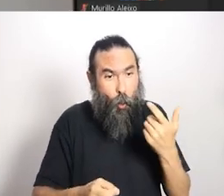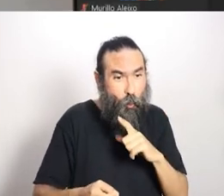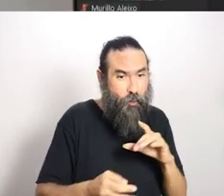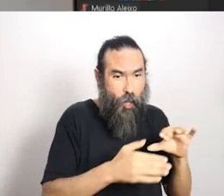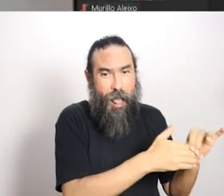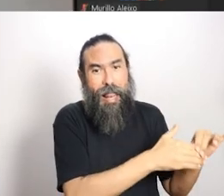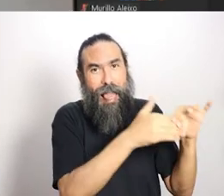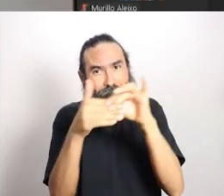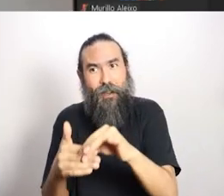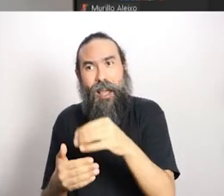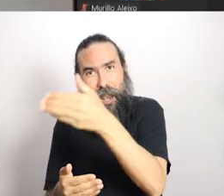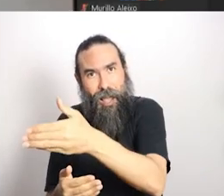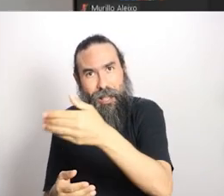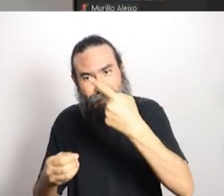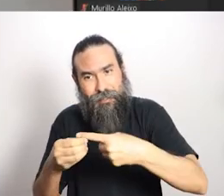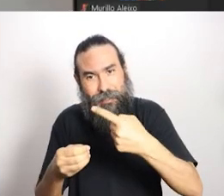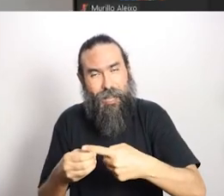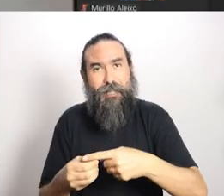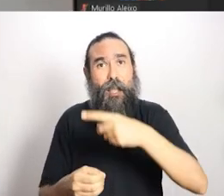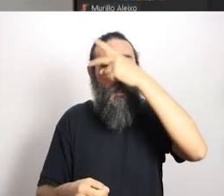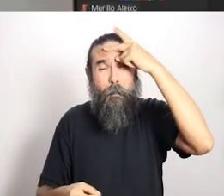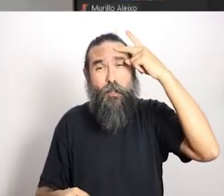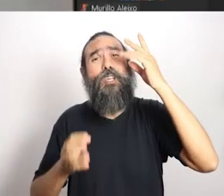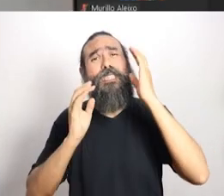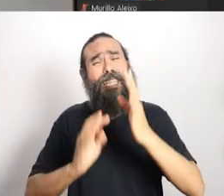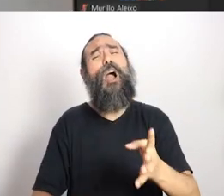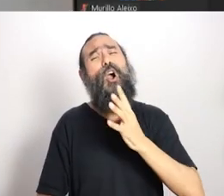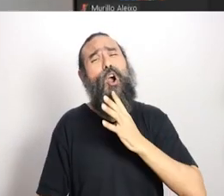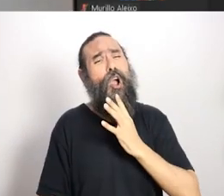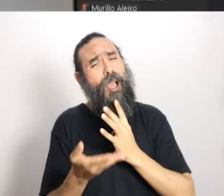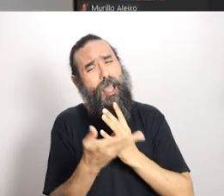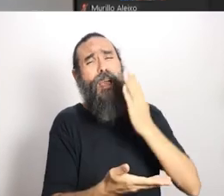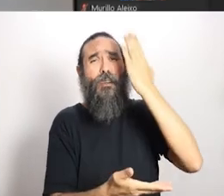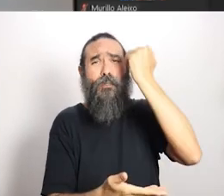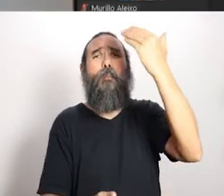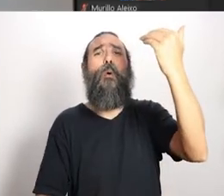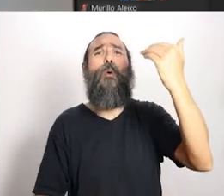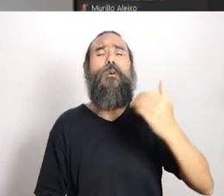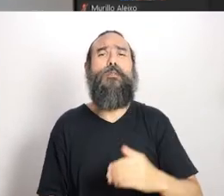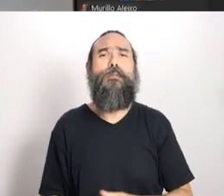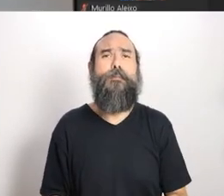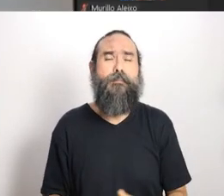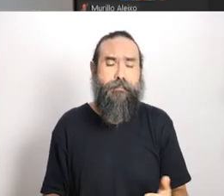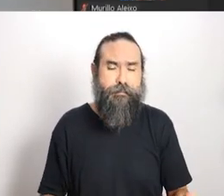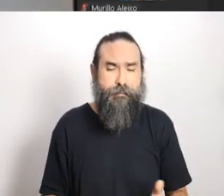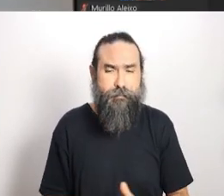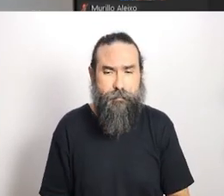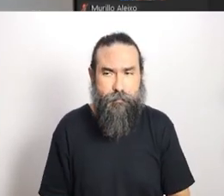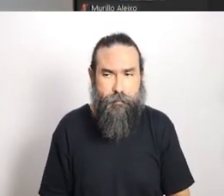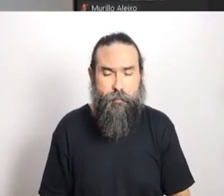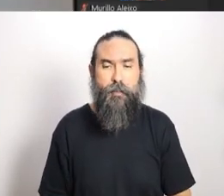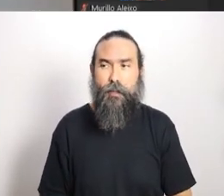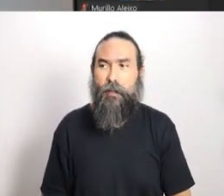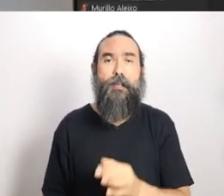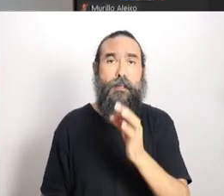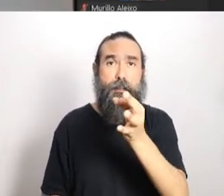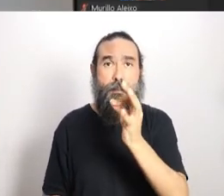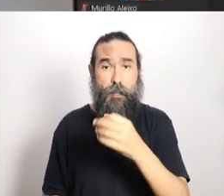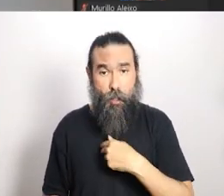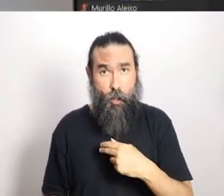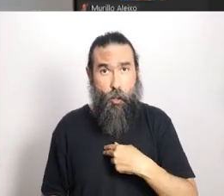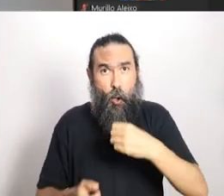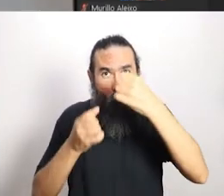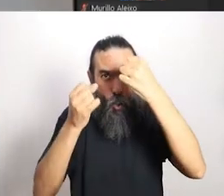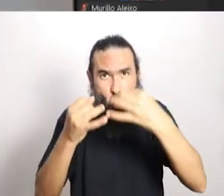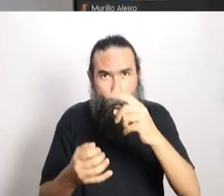isso? É o que você está falando. As pessoas já conhecem esses artistas. Olha, veja só. Eu vou dar um depoimento agora.